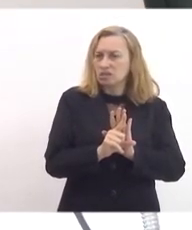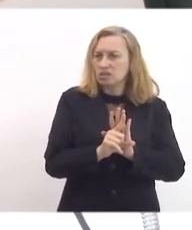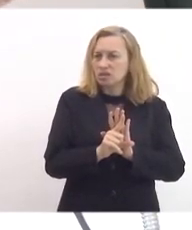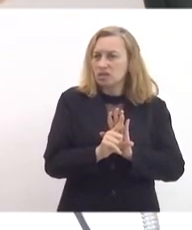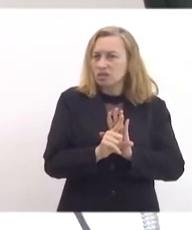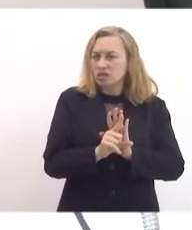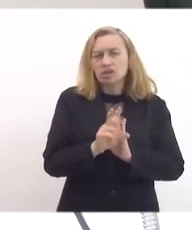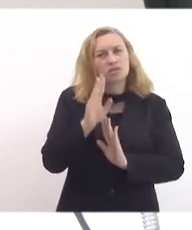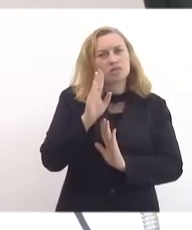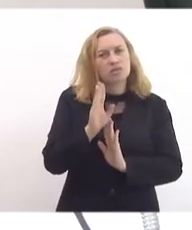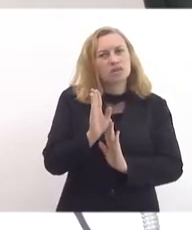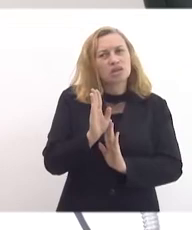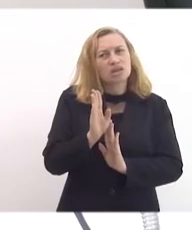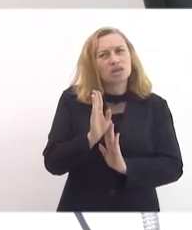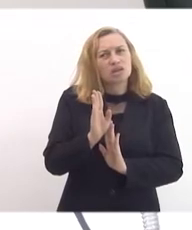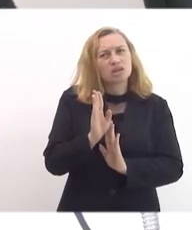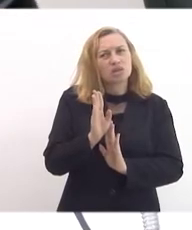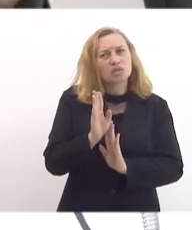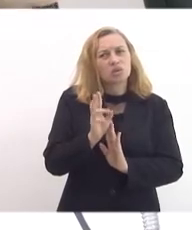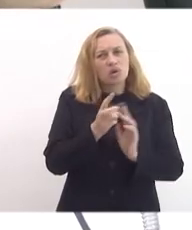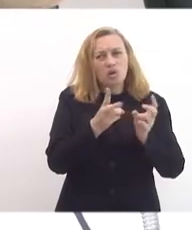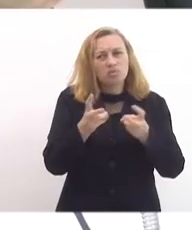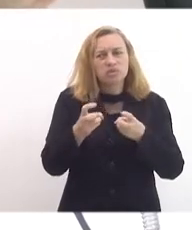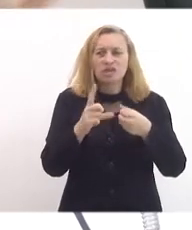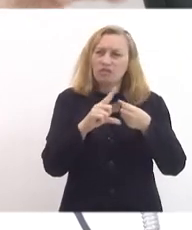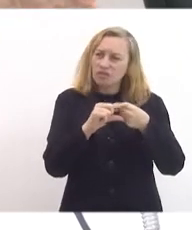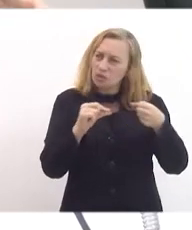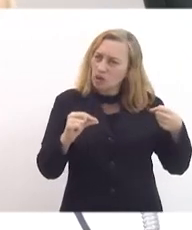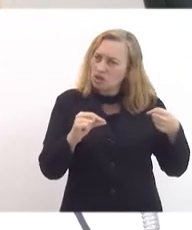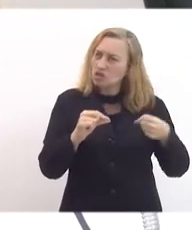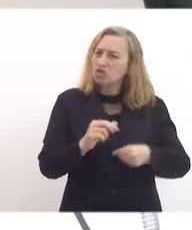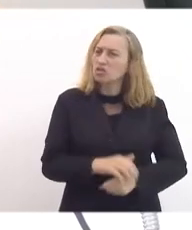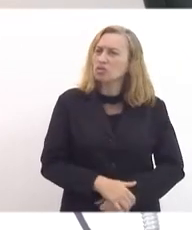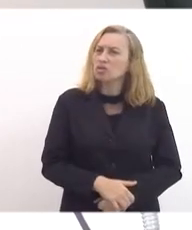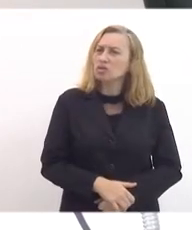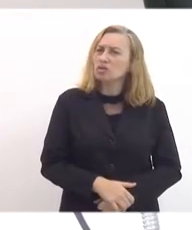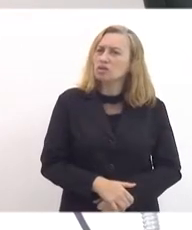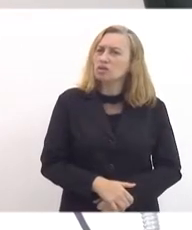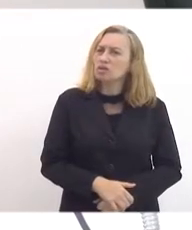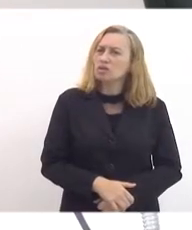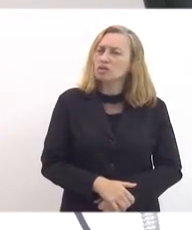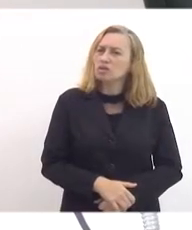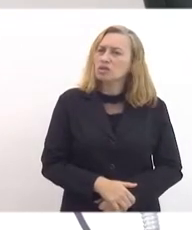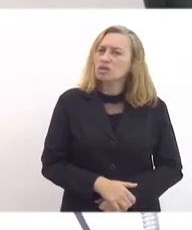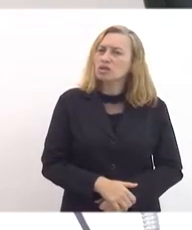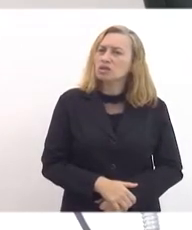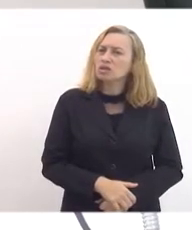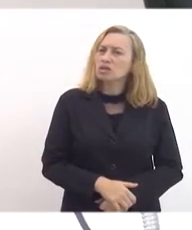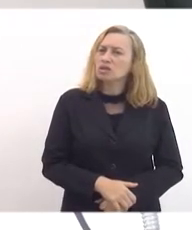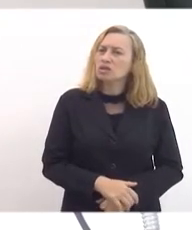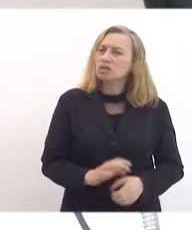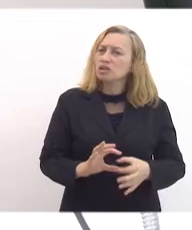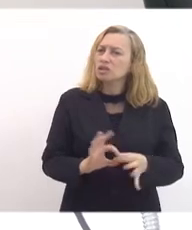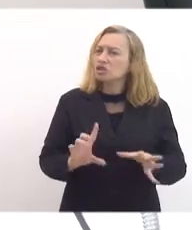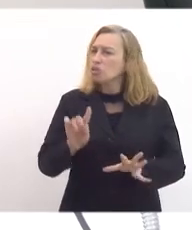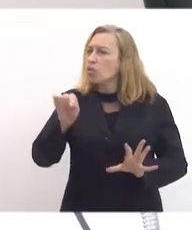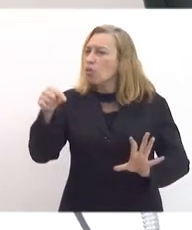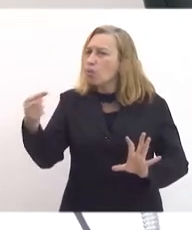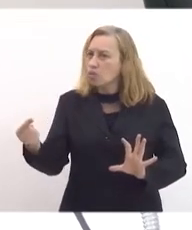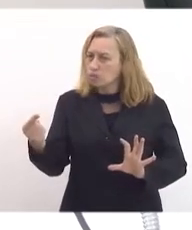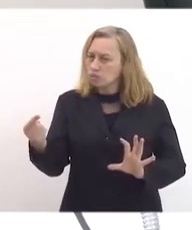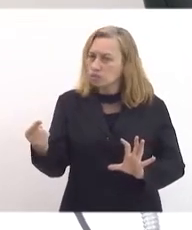é prioritariamente olhando um artigo e abriu do nome de outros